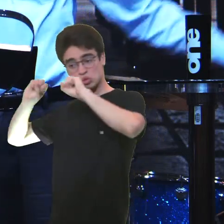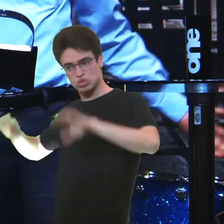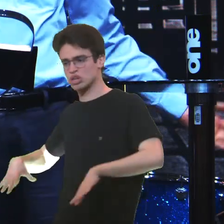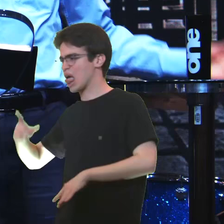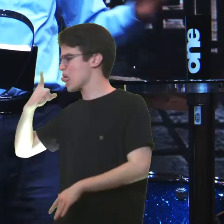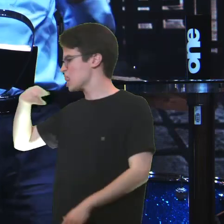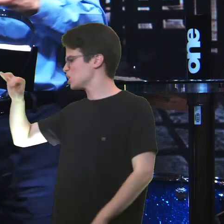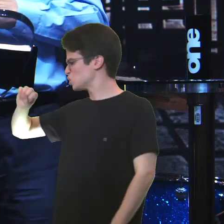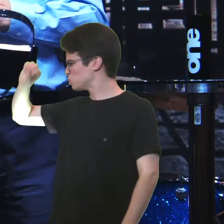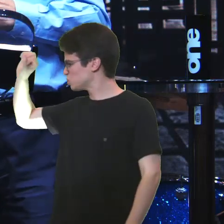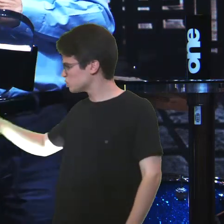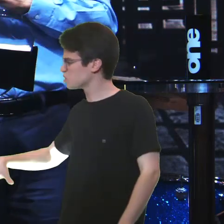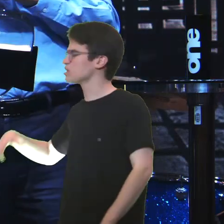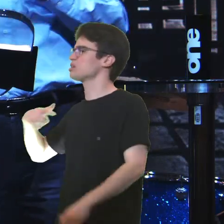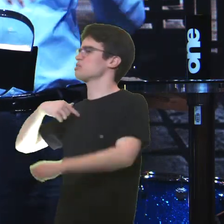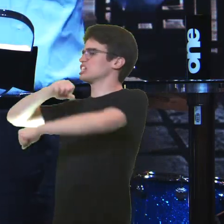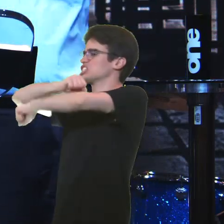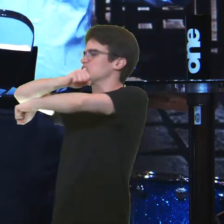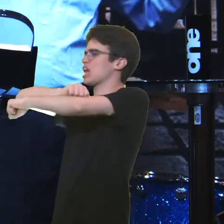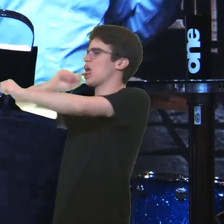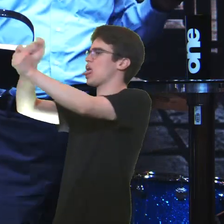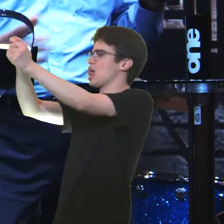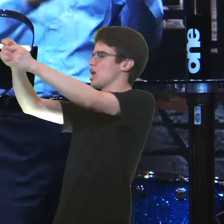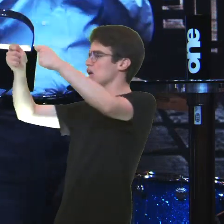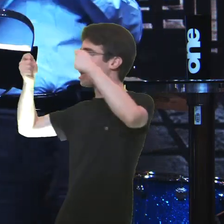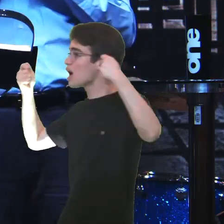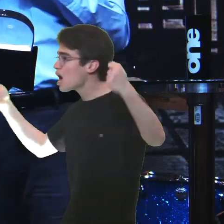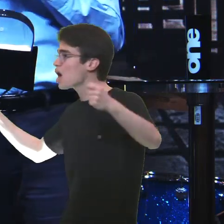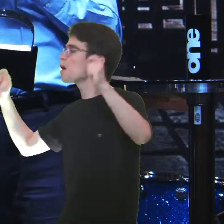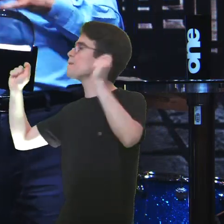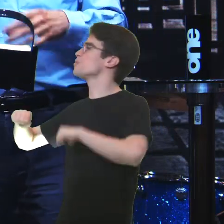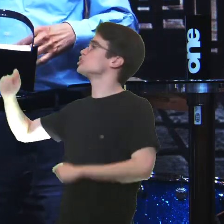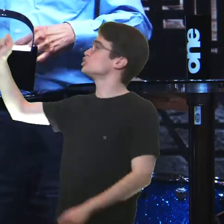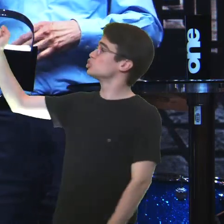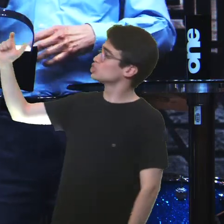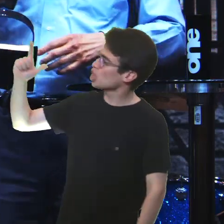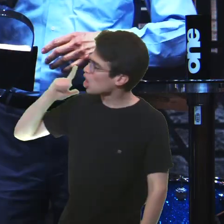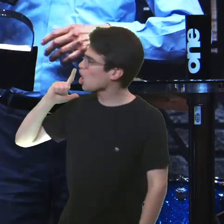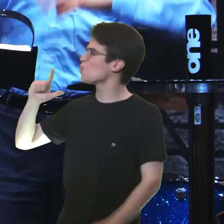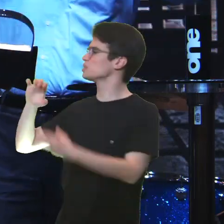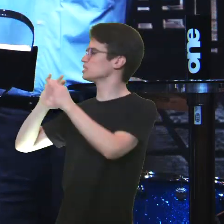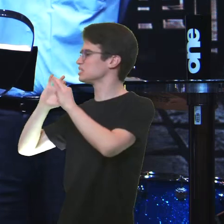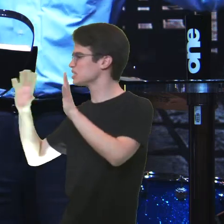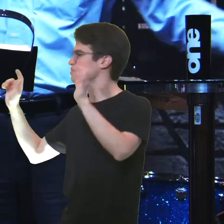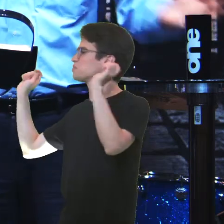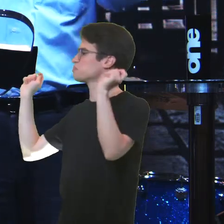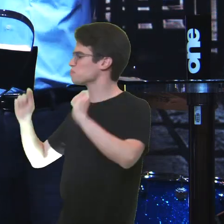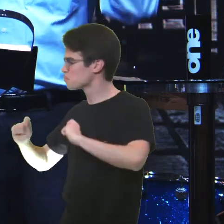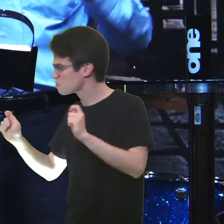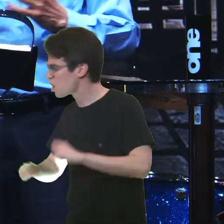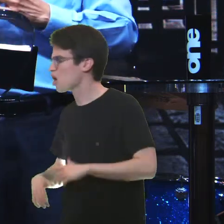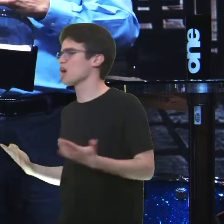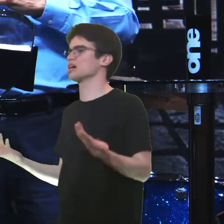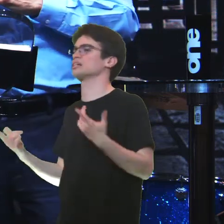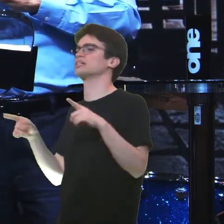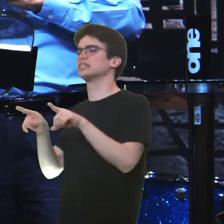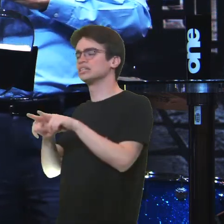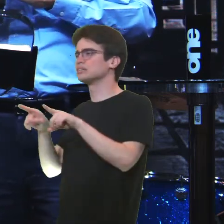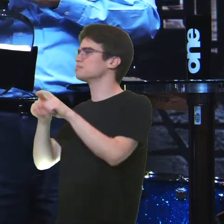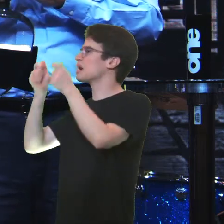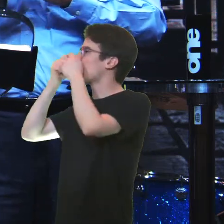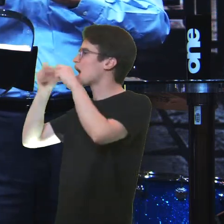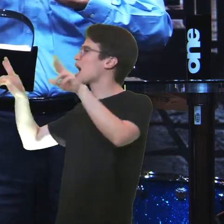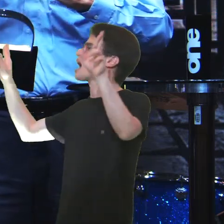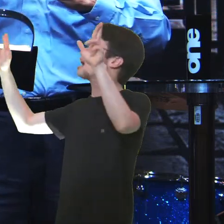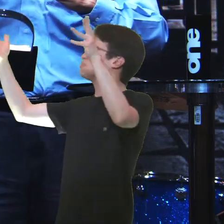abre las ventanas, abrir as janelas, permite que entre la luz del sol, permitir que entre a luz do sol, que el aire entre a la casa. que o ar